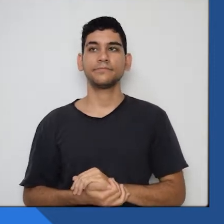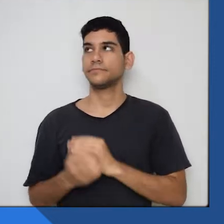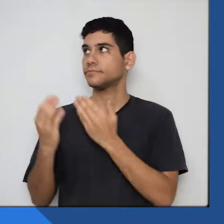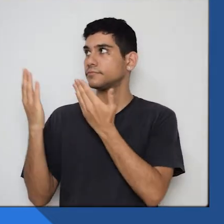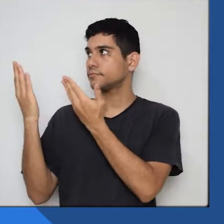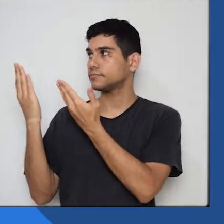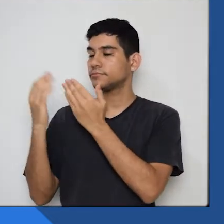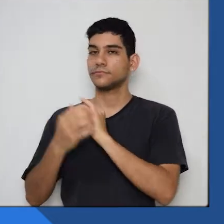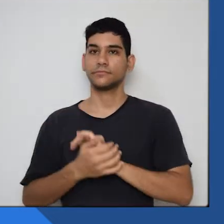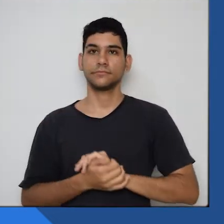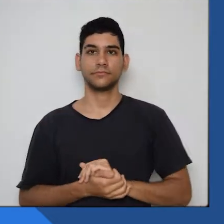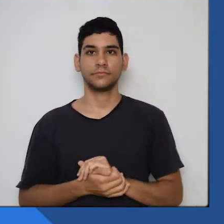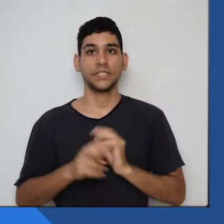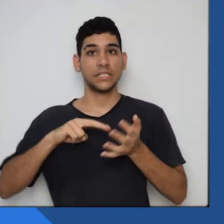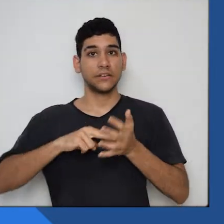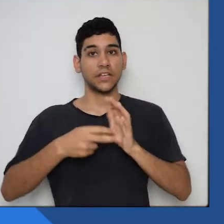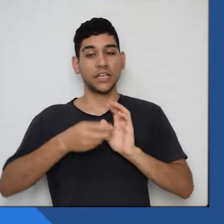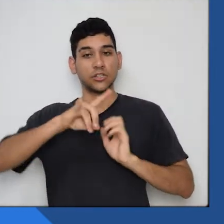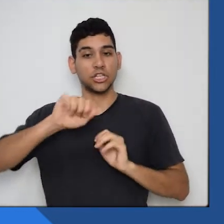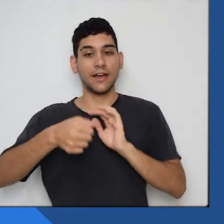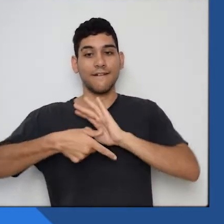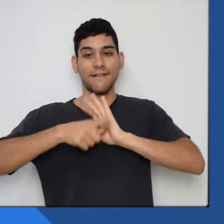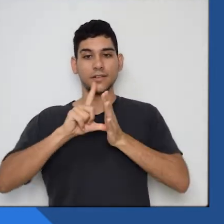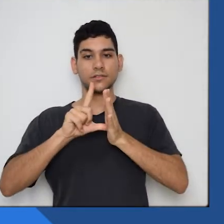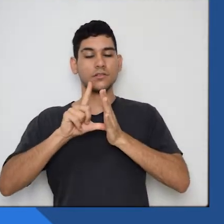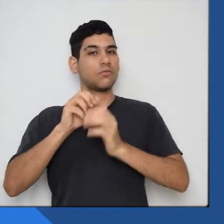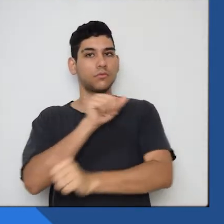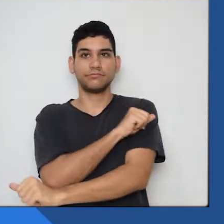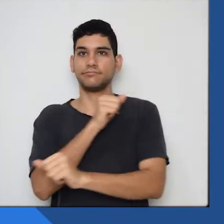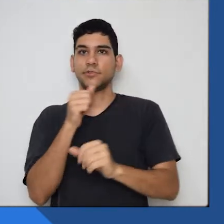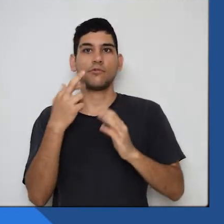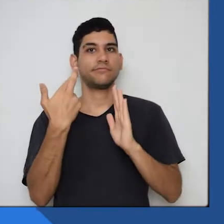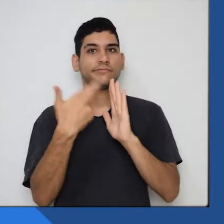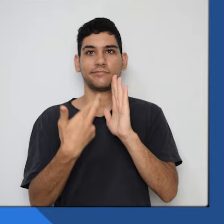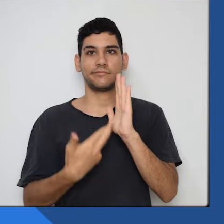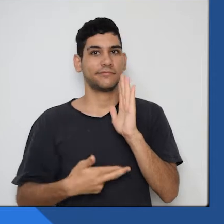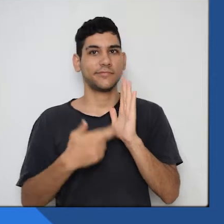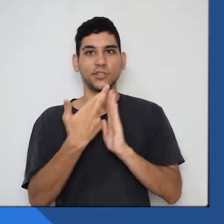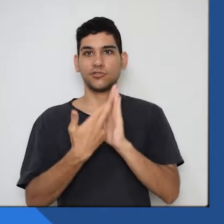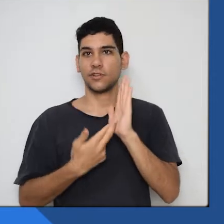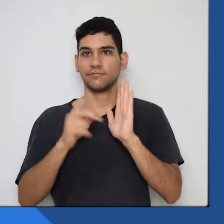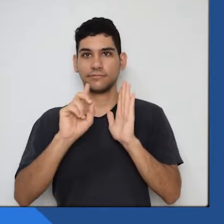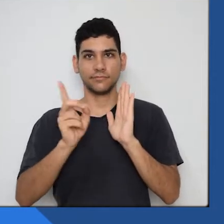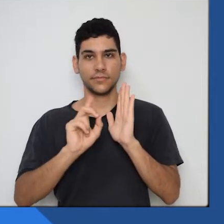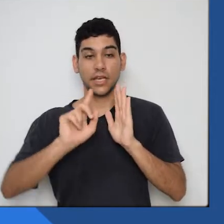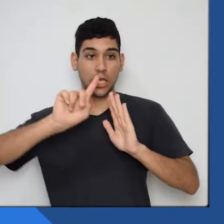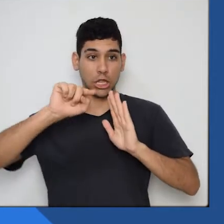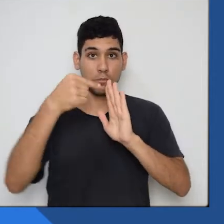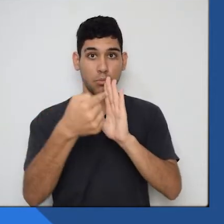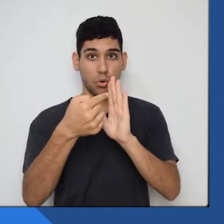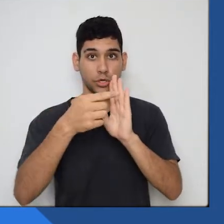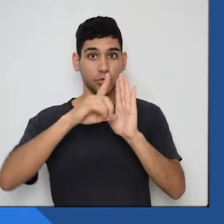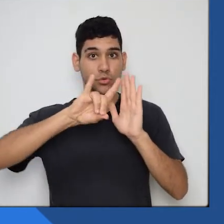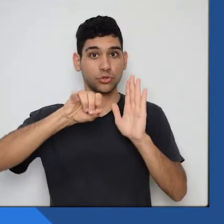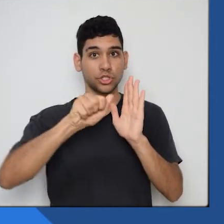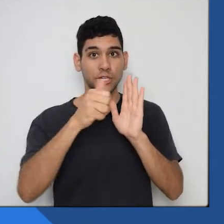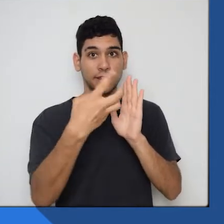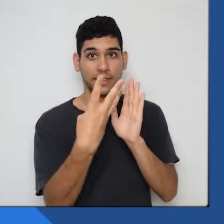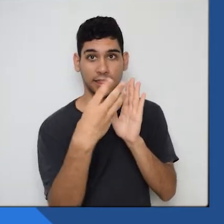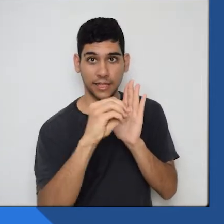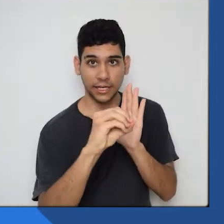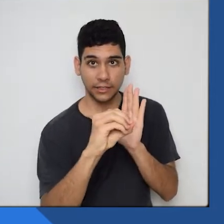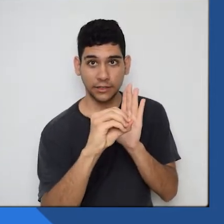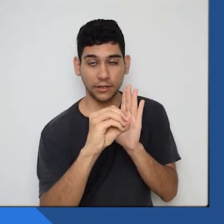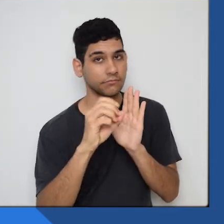23h59. Isso significa que antes do dia 21 de junho o estudante não consegue responder. E também após o dia 30,